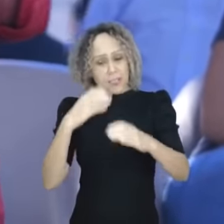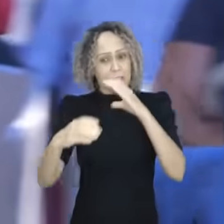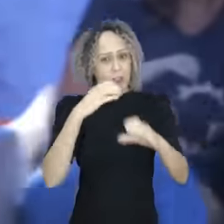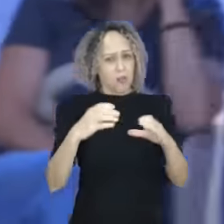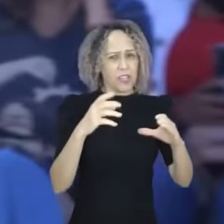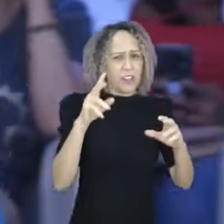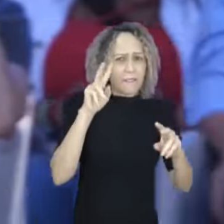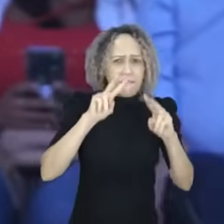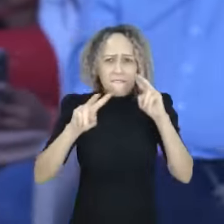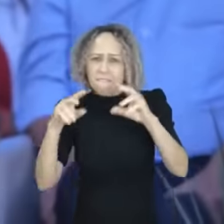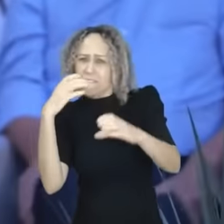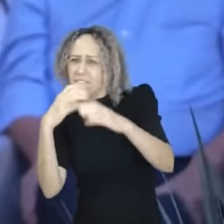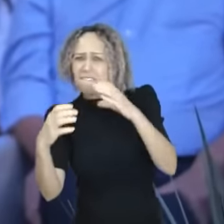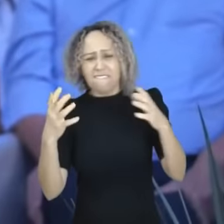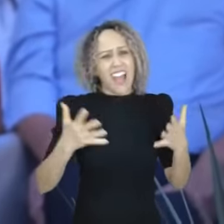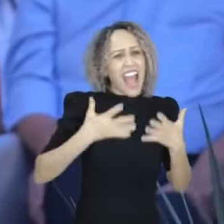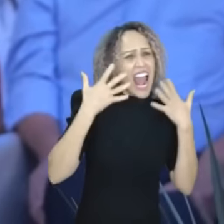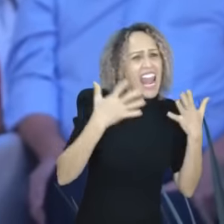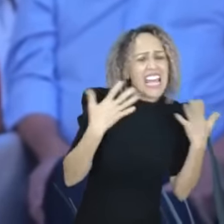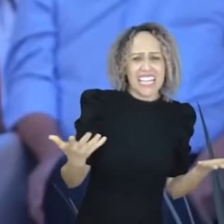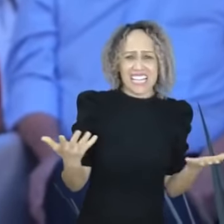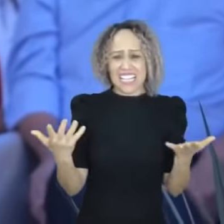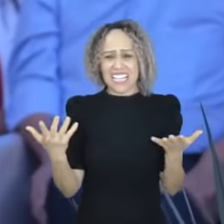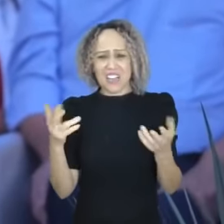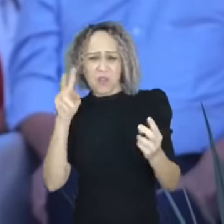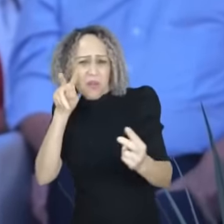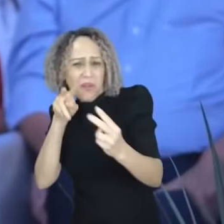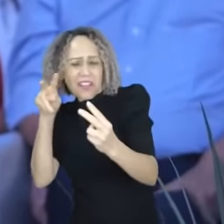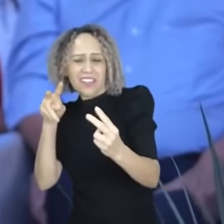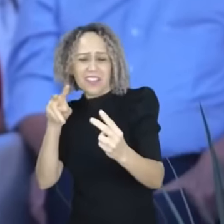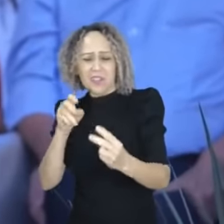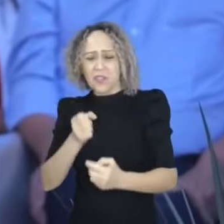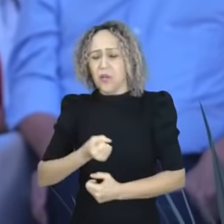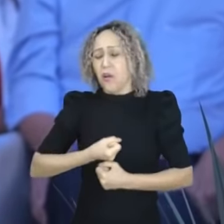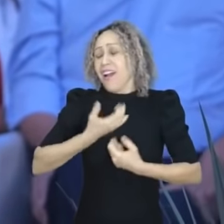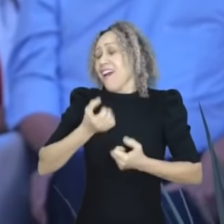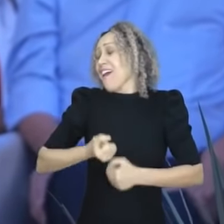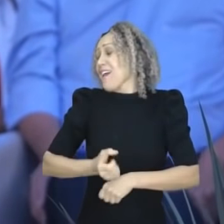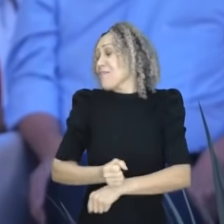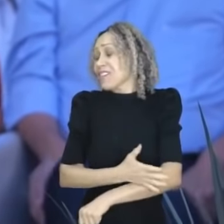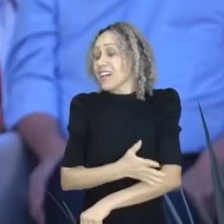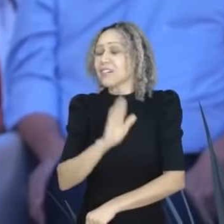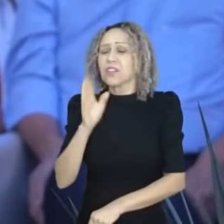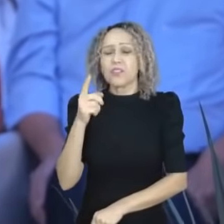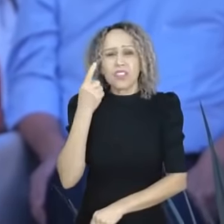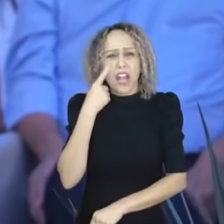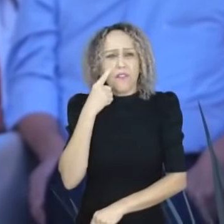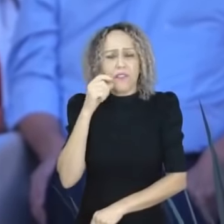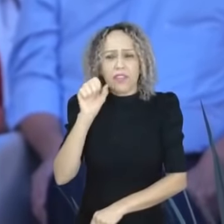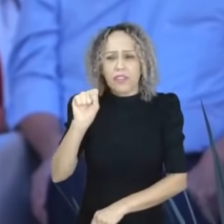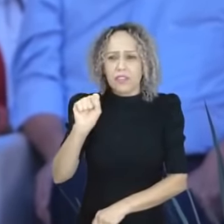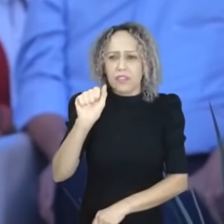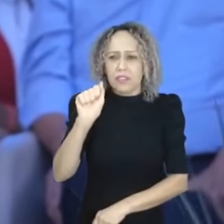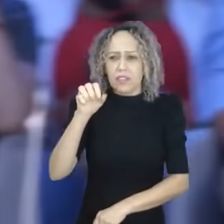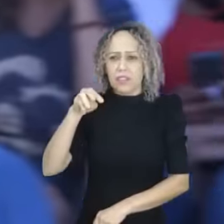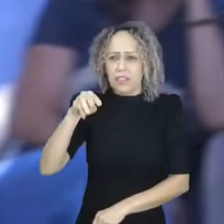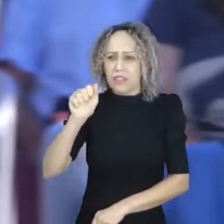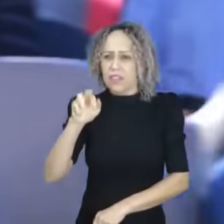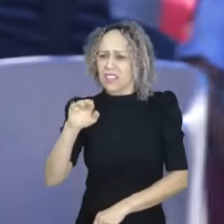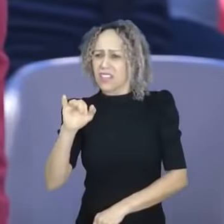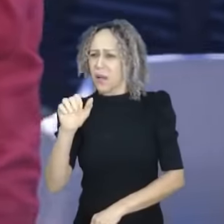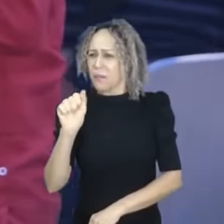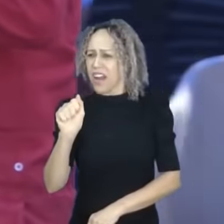com alegria, ela fala com a emoção dela. Eu já vi a Samara, acho que eu tinha aqui uns 10, 12, 15 anos